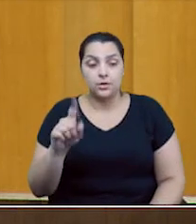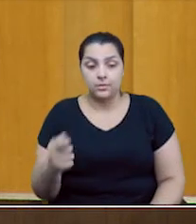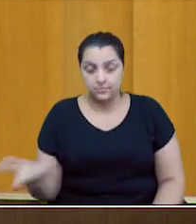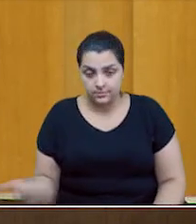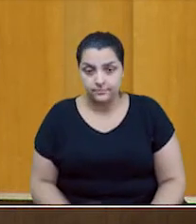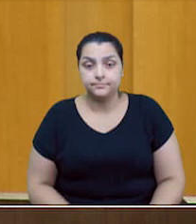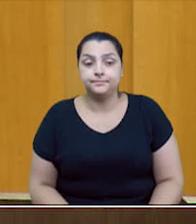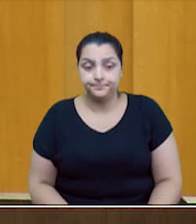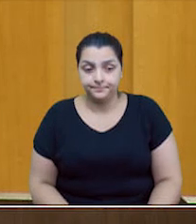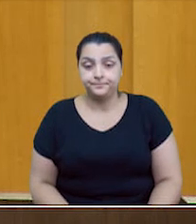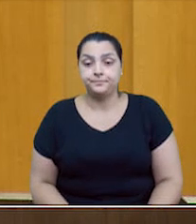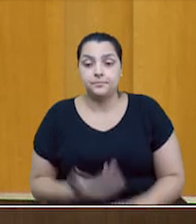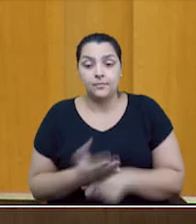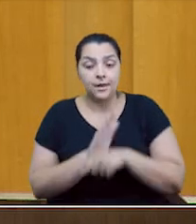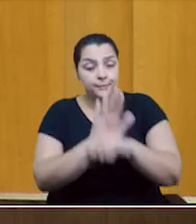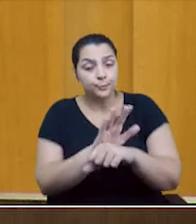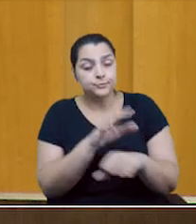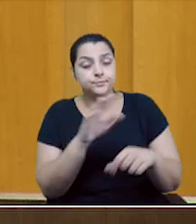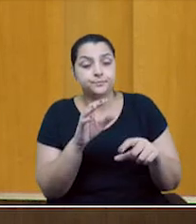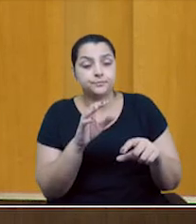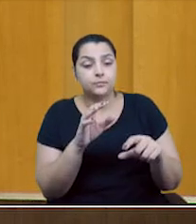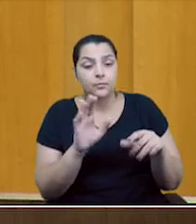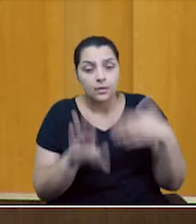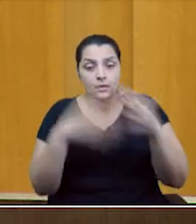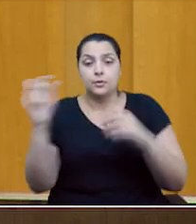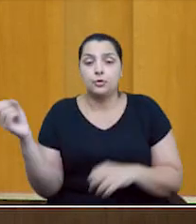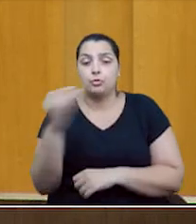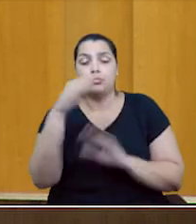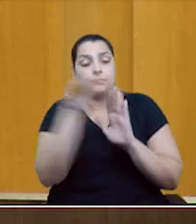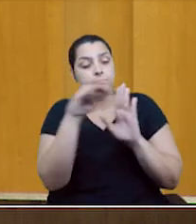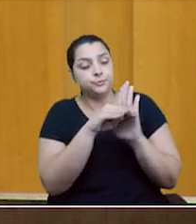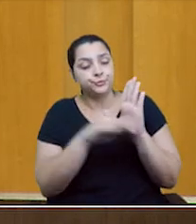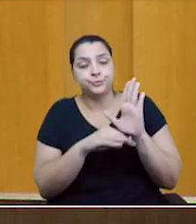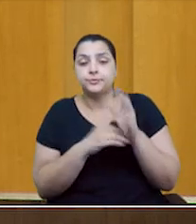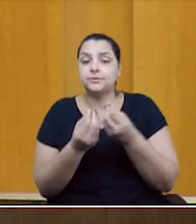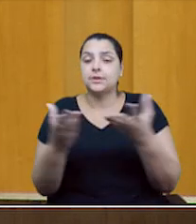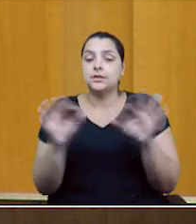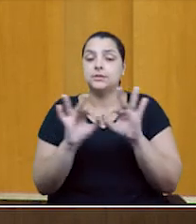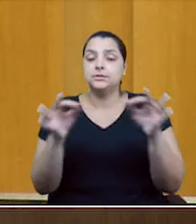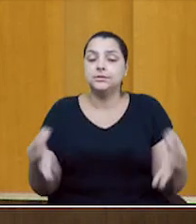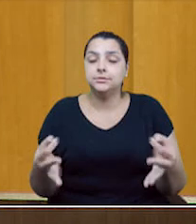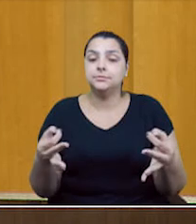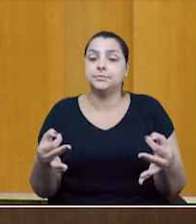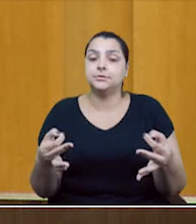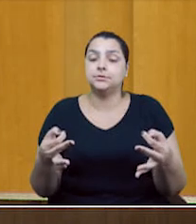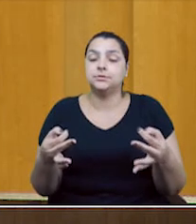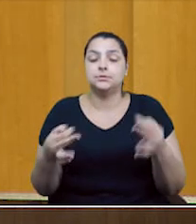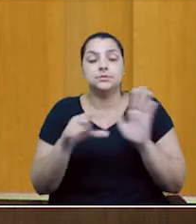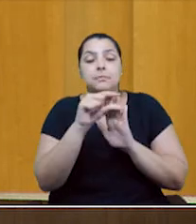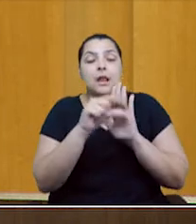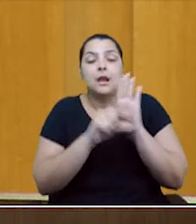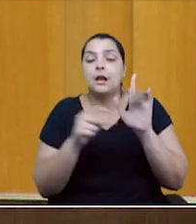cooperação técnica e desenvolvimento de protocolos de simplificação da linguagem. E assim,